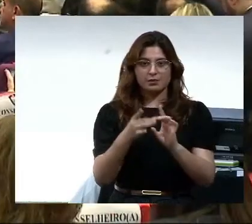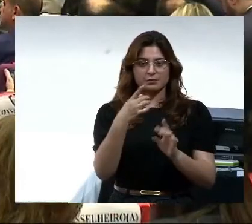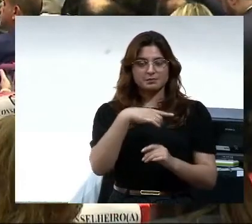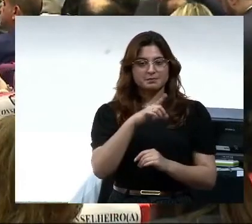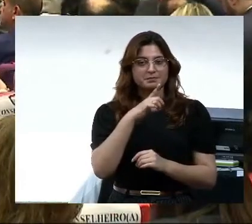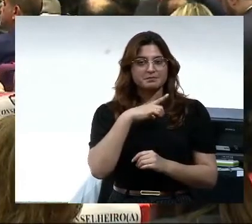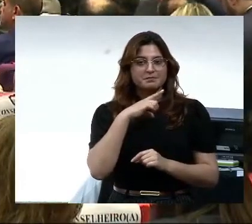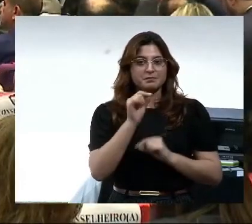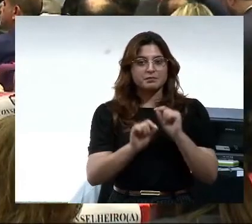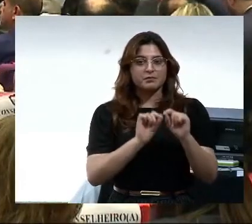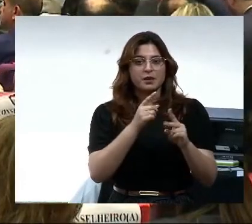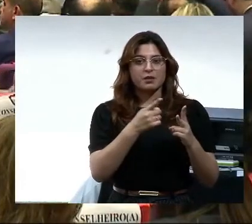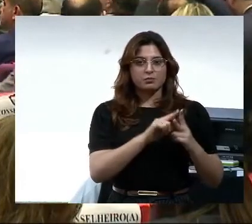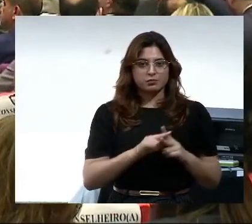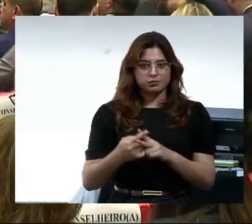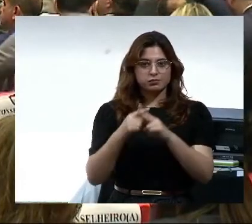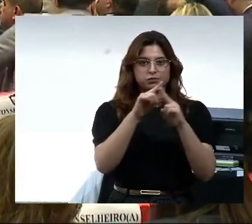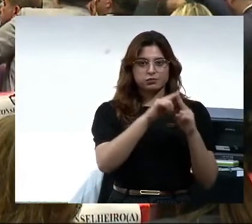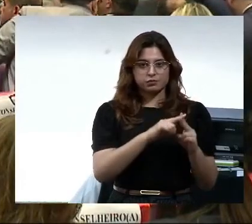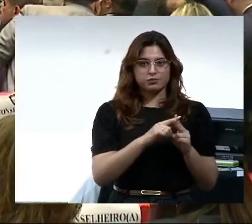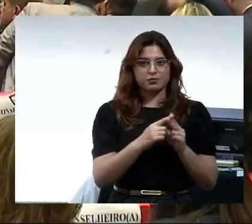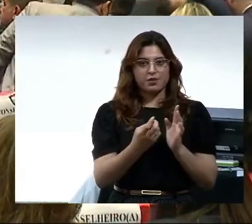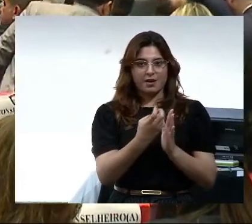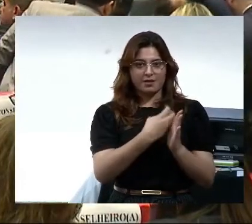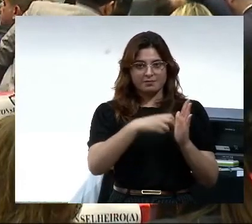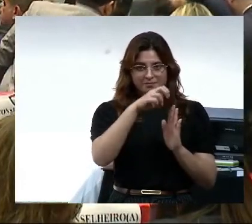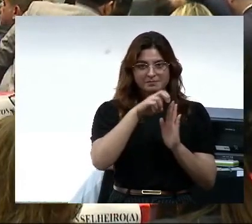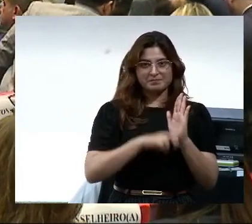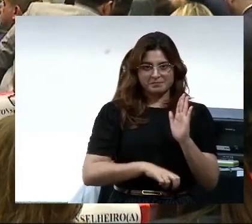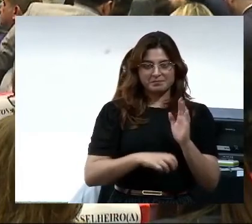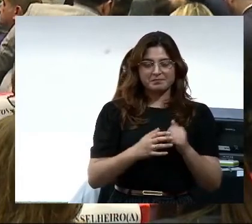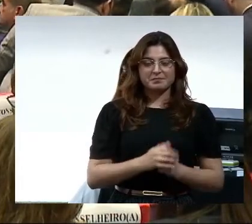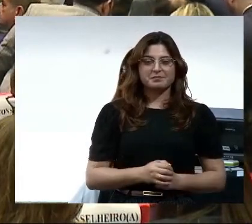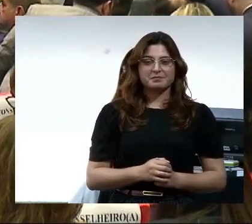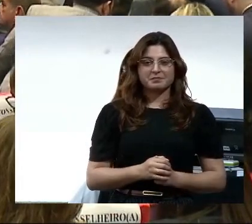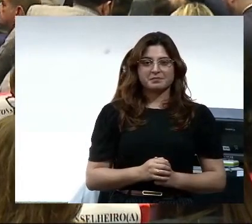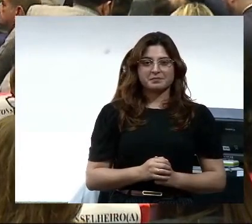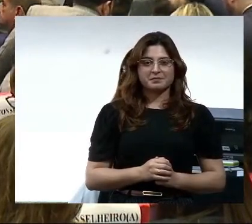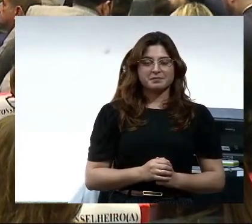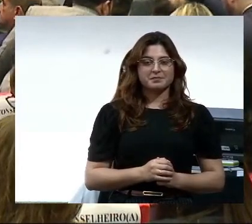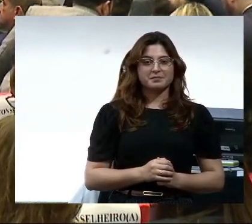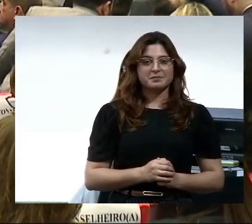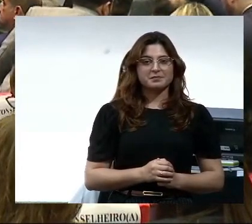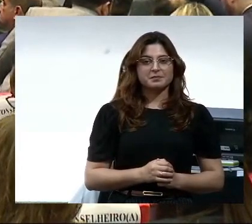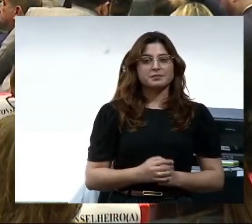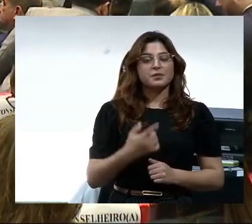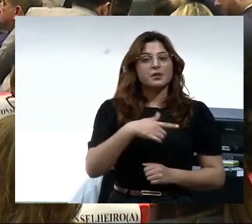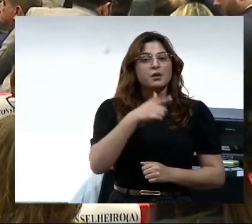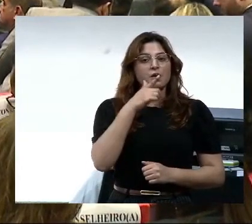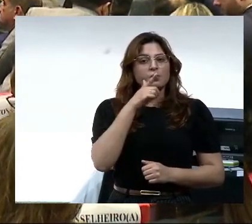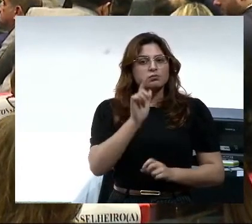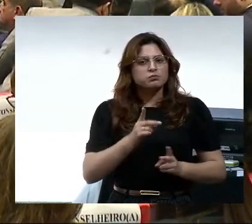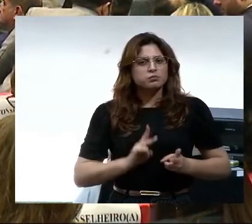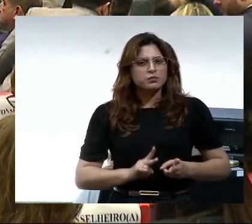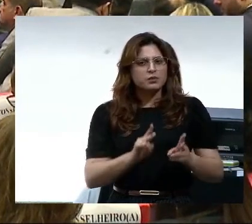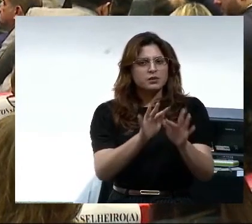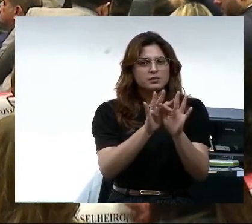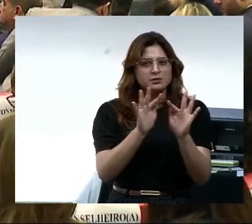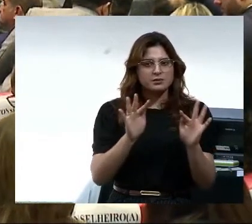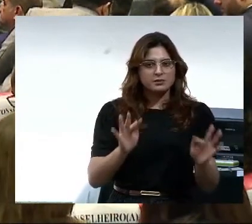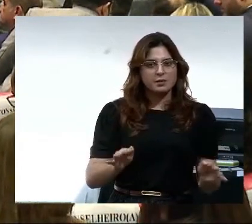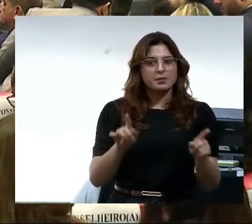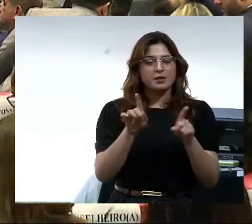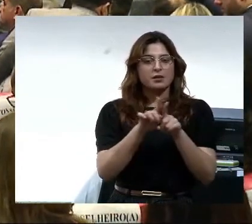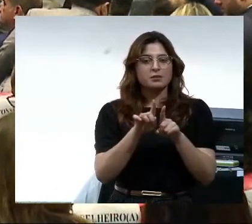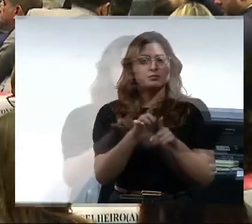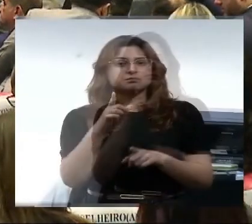também à reforma tributária, professora Isabel Derzi. Conseguimos nos manter no simples e